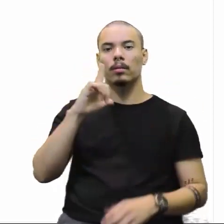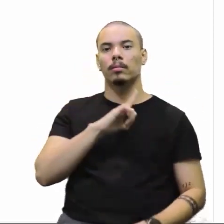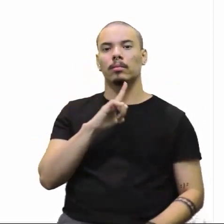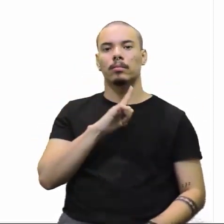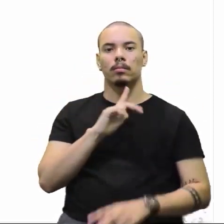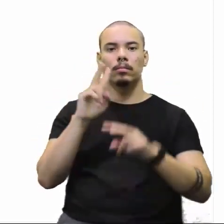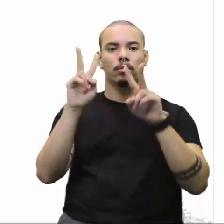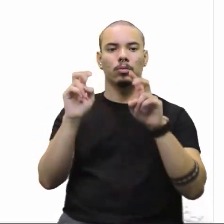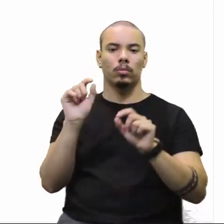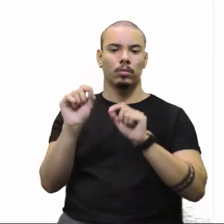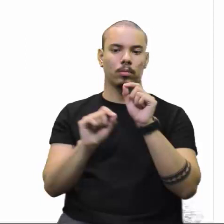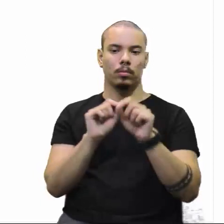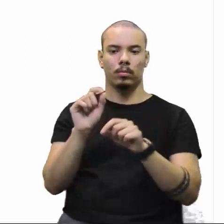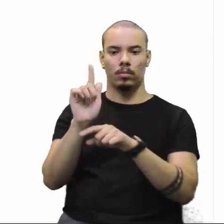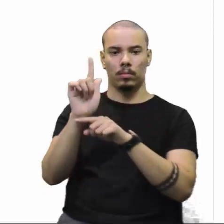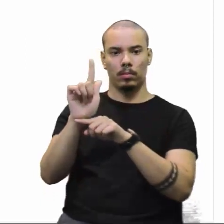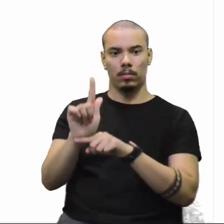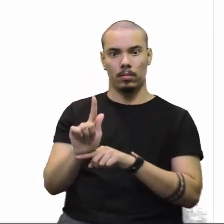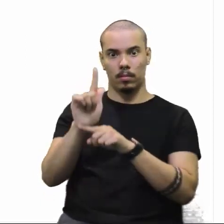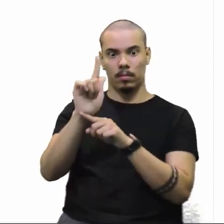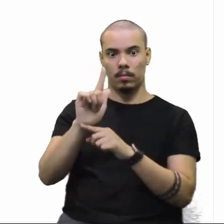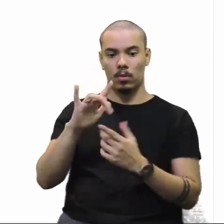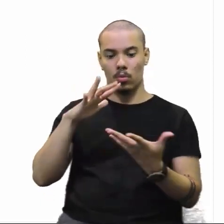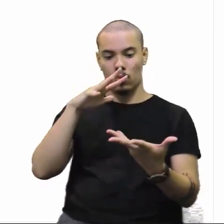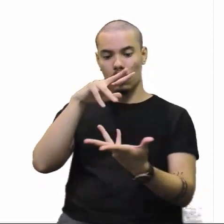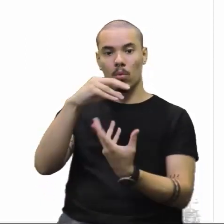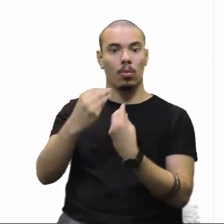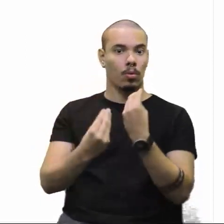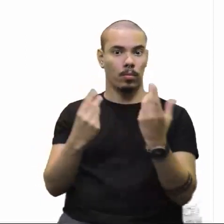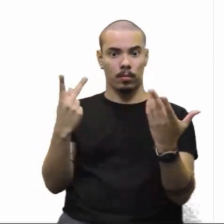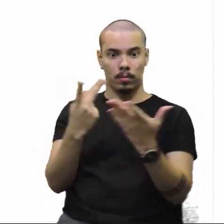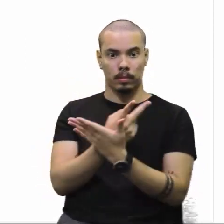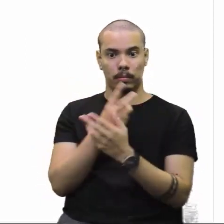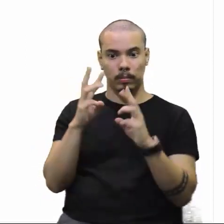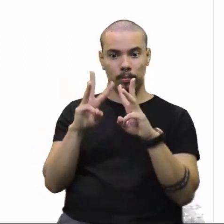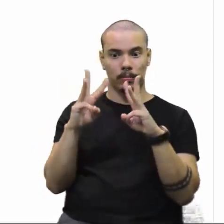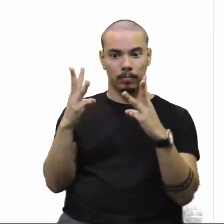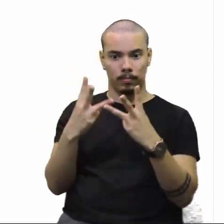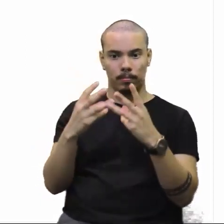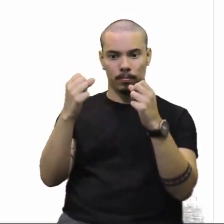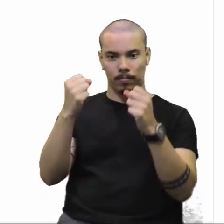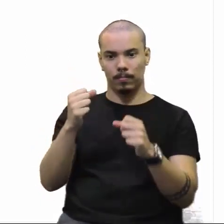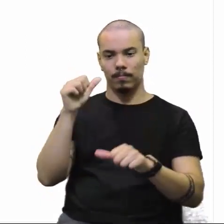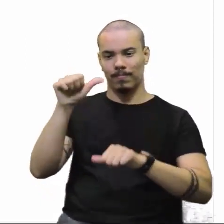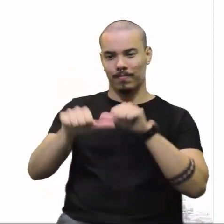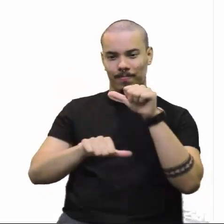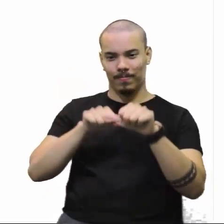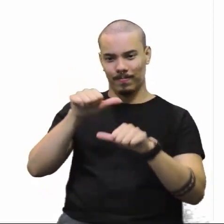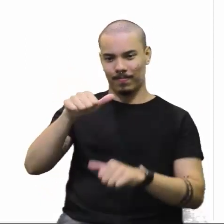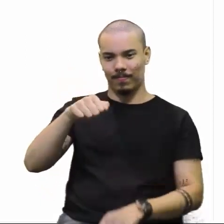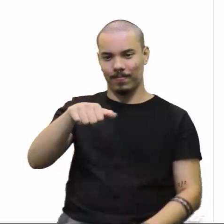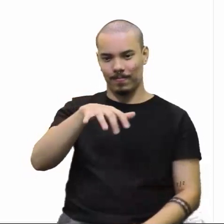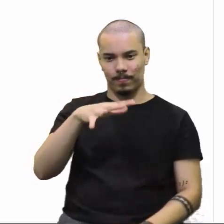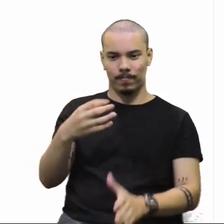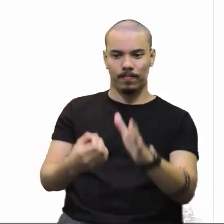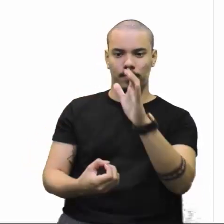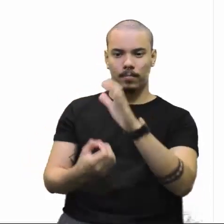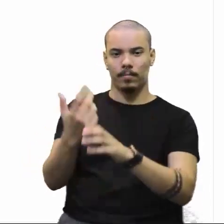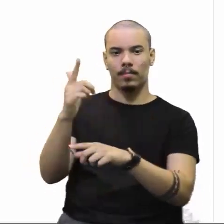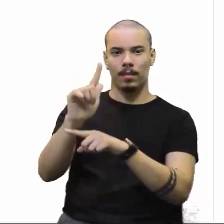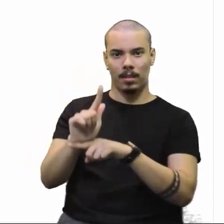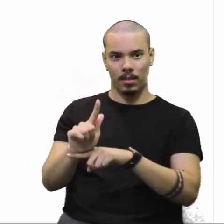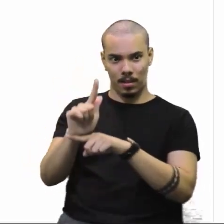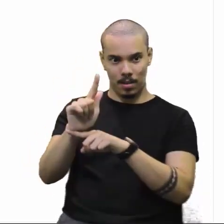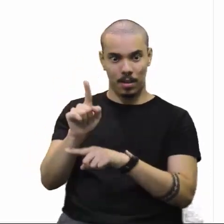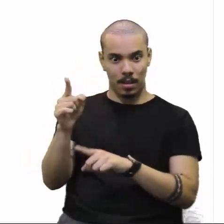questão da gravitação, né? Grandes massas podem alterar a curvatura do espaço produzindo a gravidade. Então